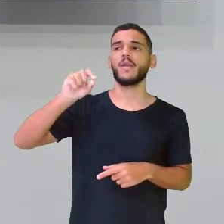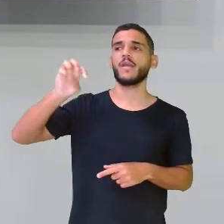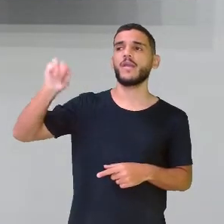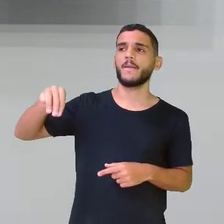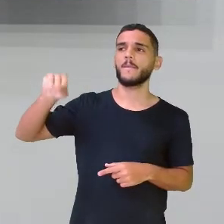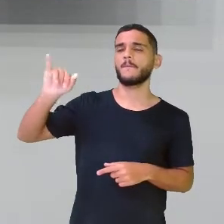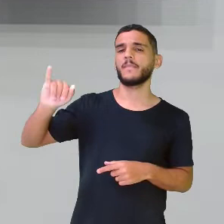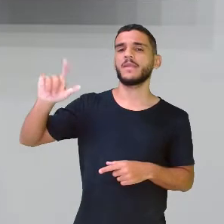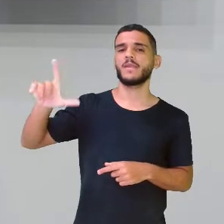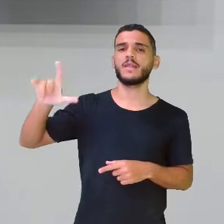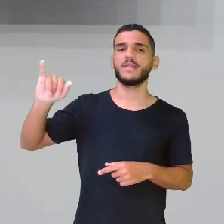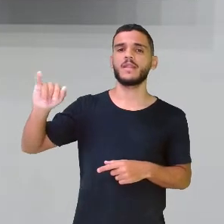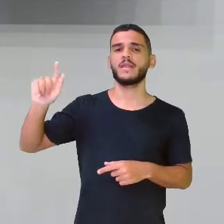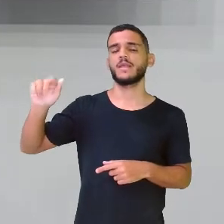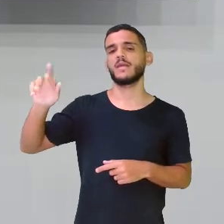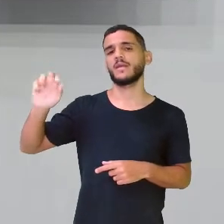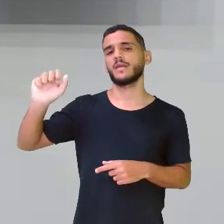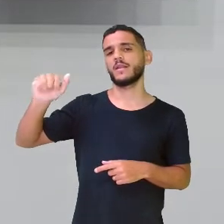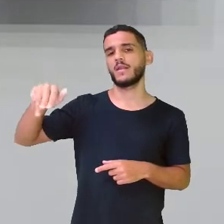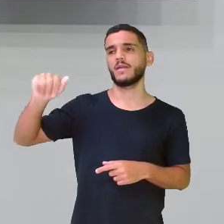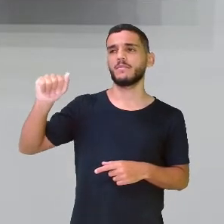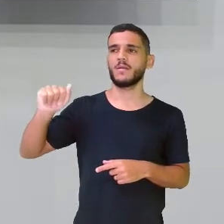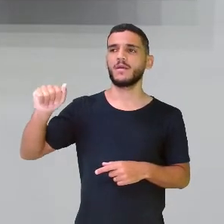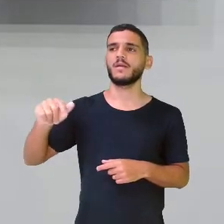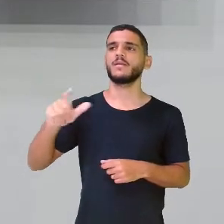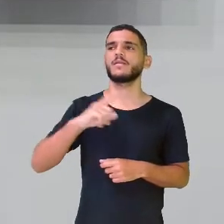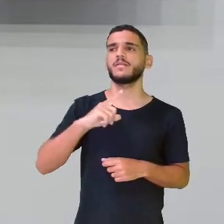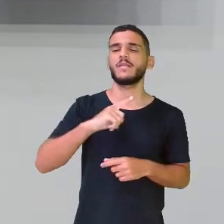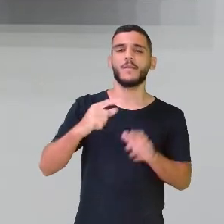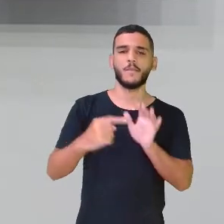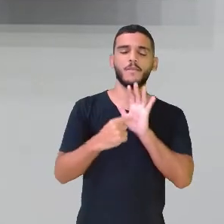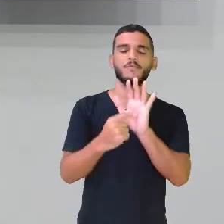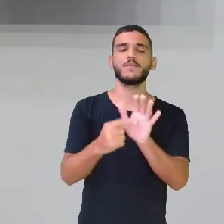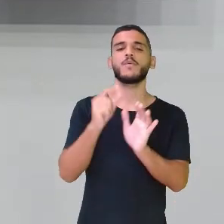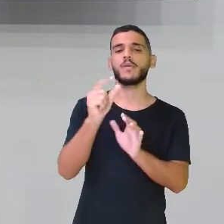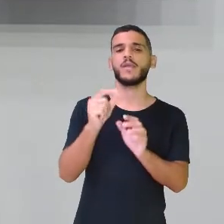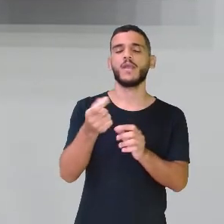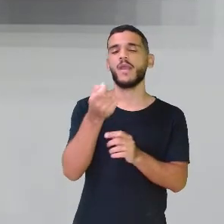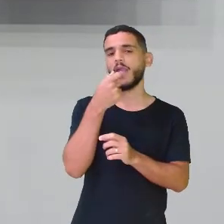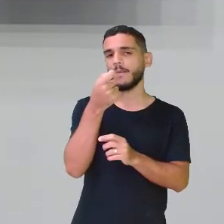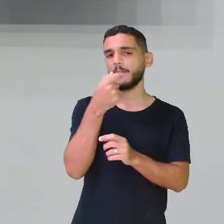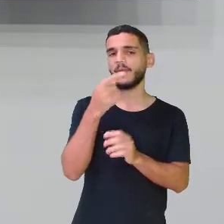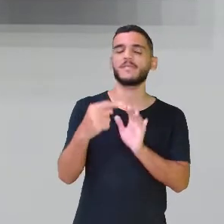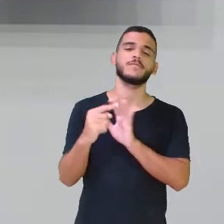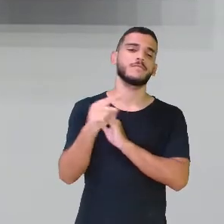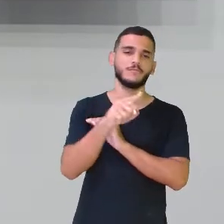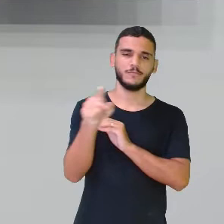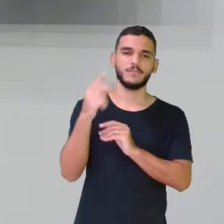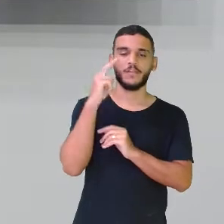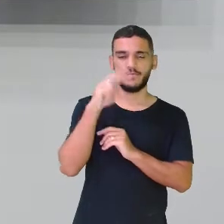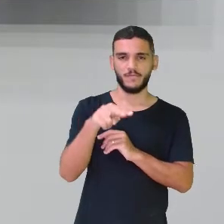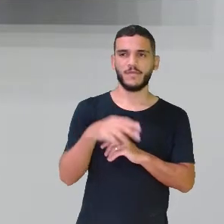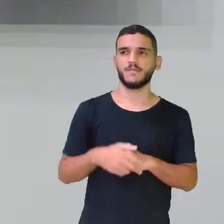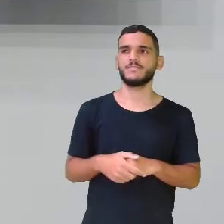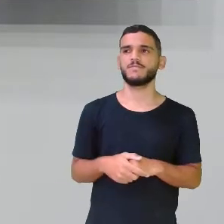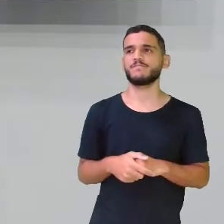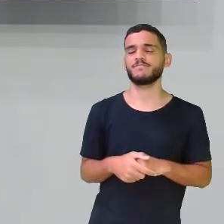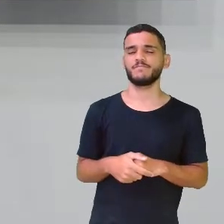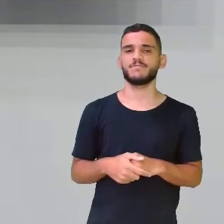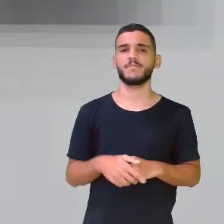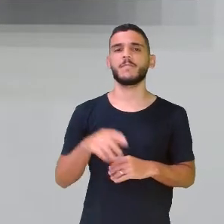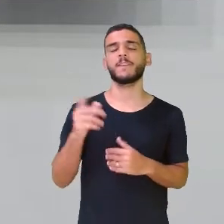o miligrama e trouxe especificamente as cápsulas, os remédios, como eu tinha falado para vocês. Normalmente,